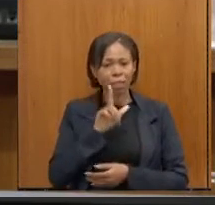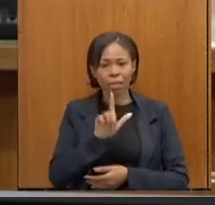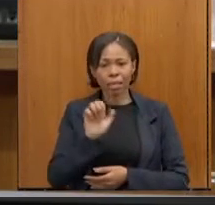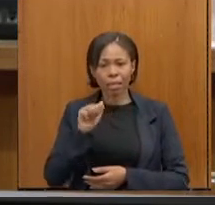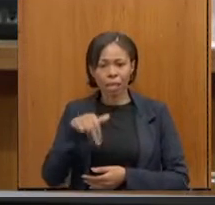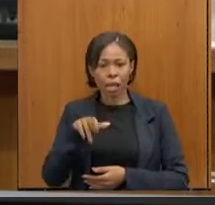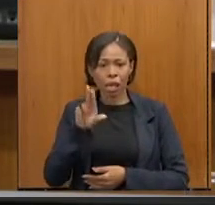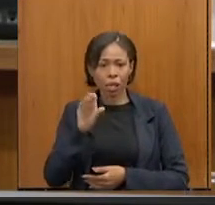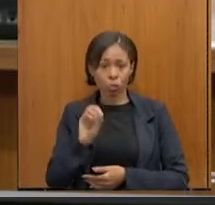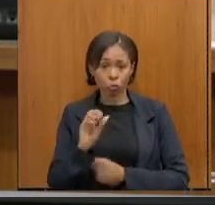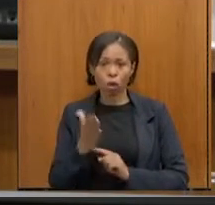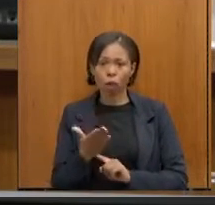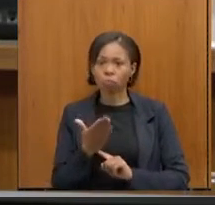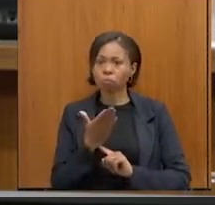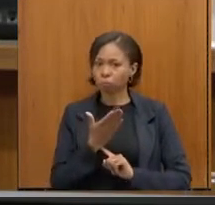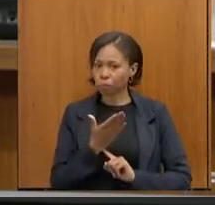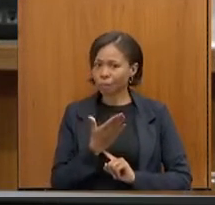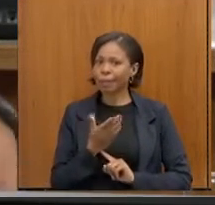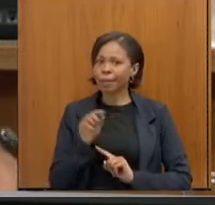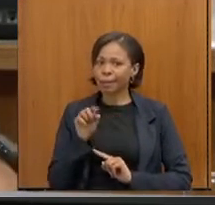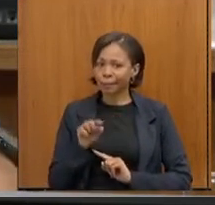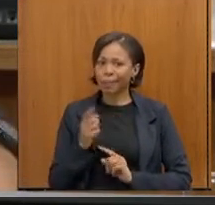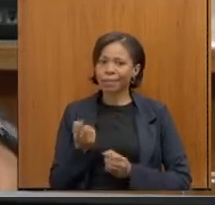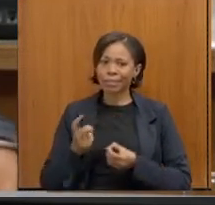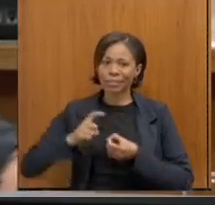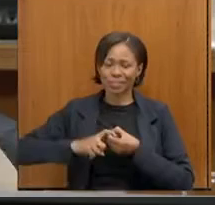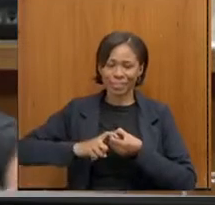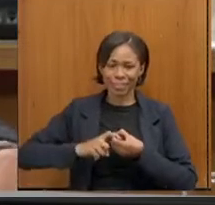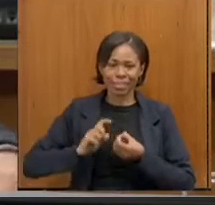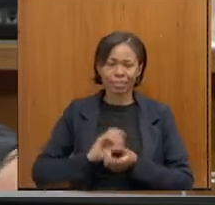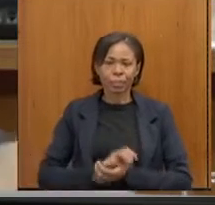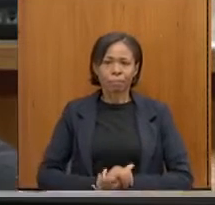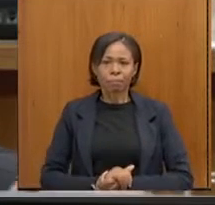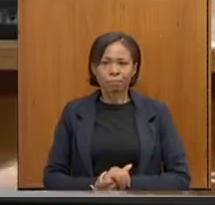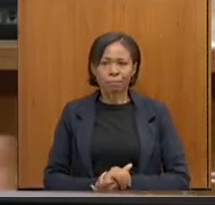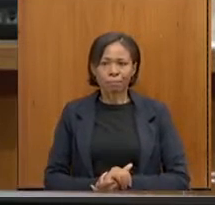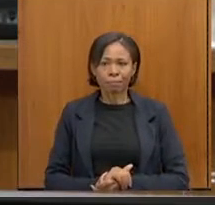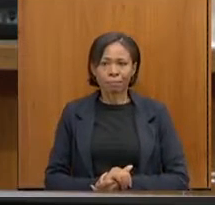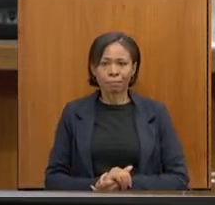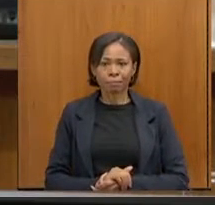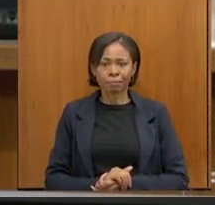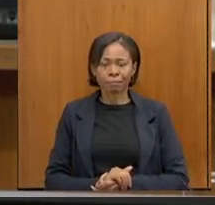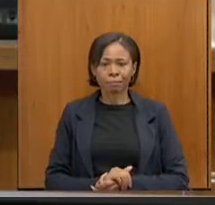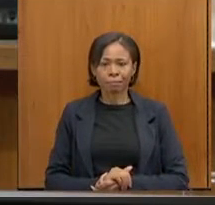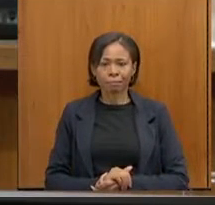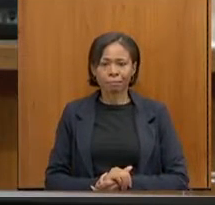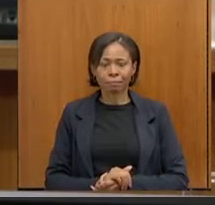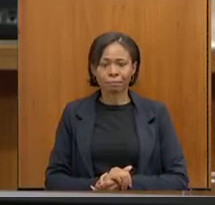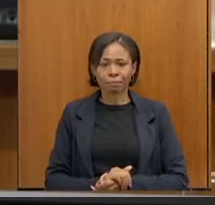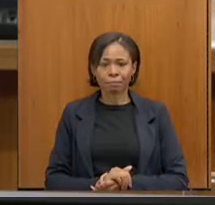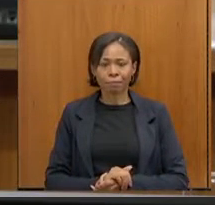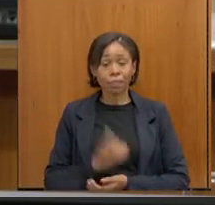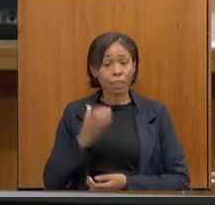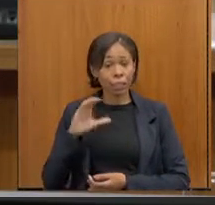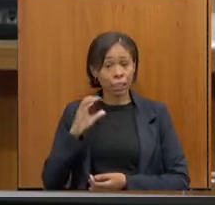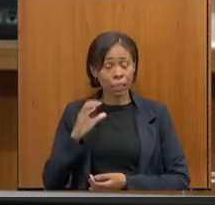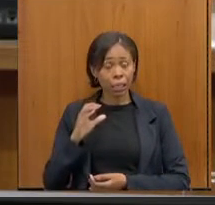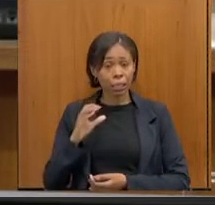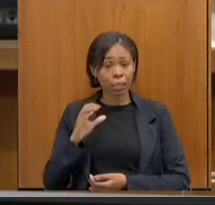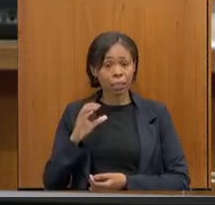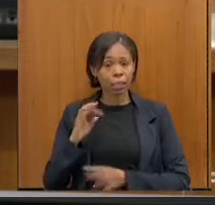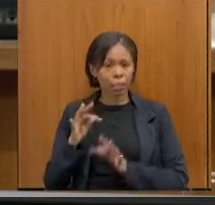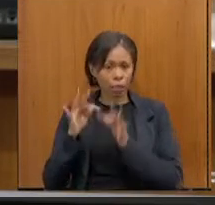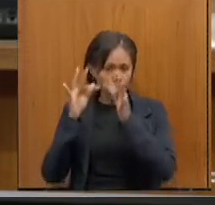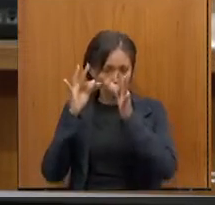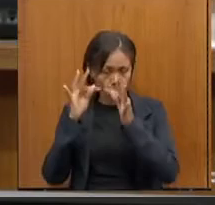do retorno dessa agenda obrigado dentro da coisa bom é ainda sobre Ciência Tecnologia e